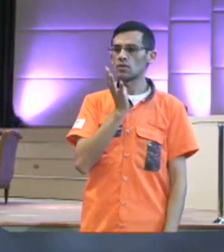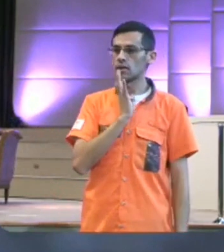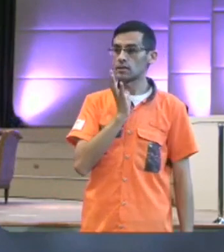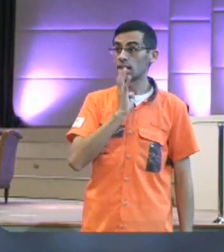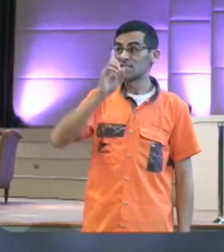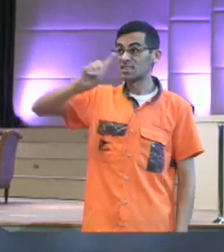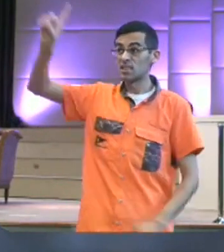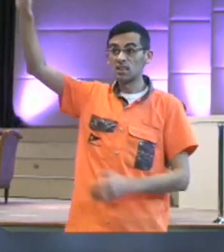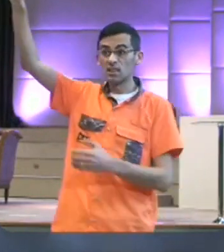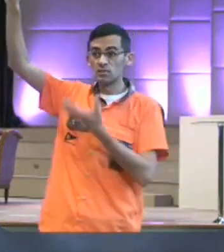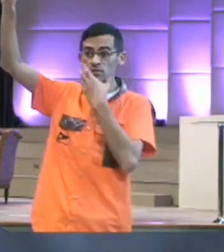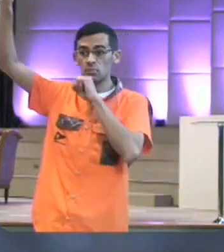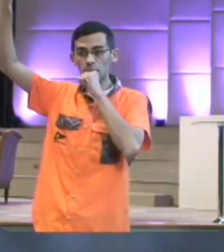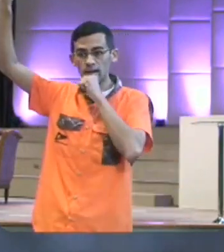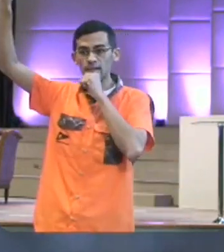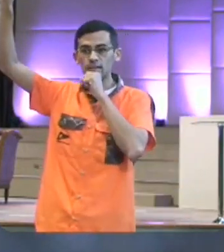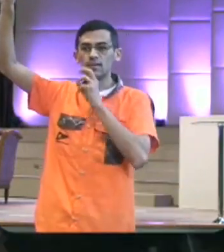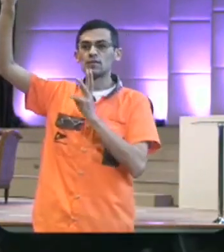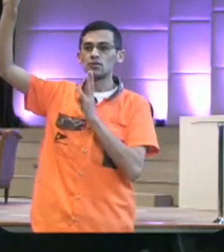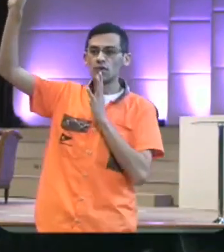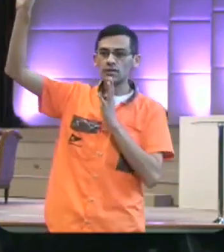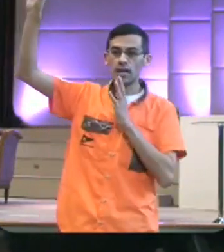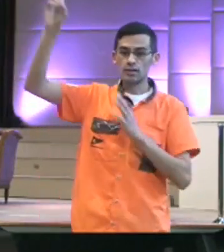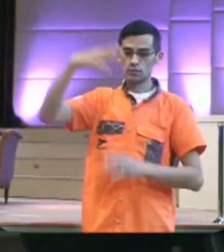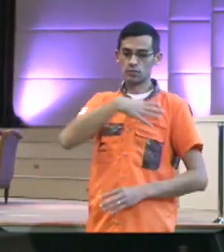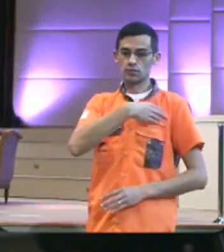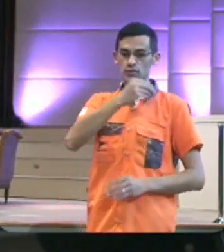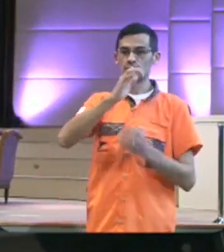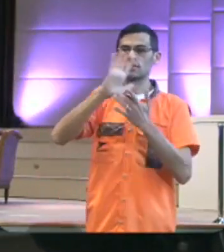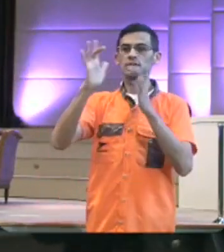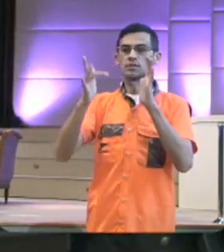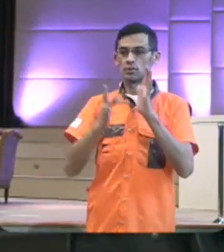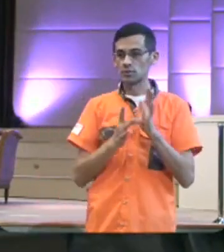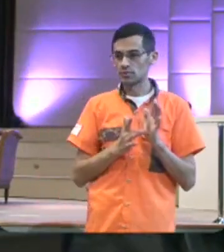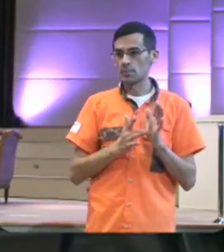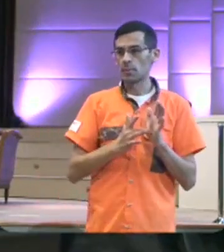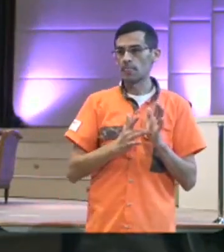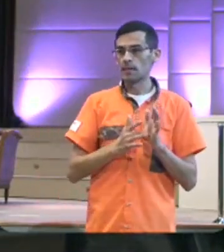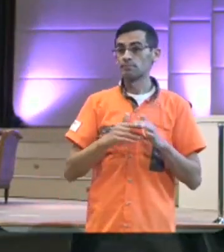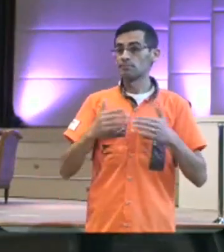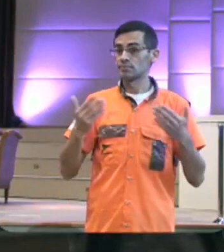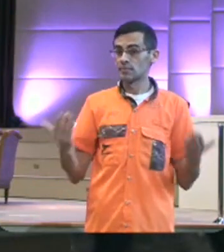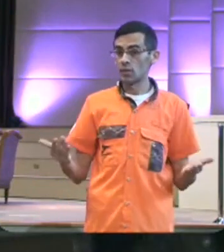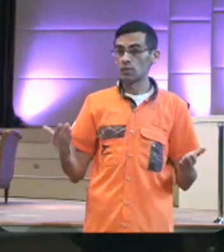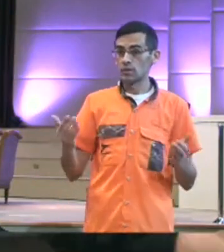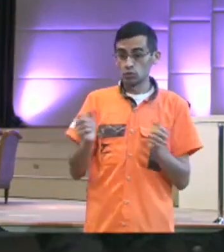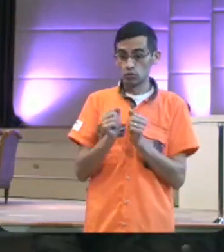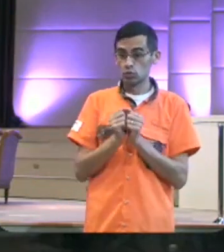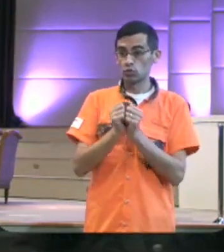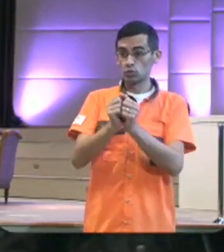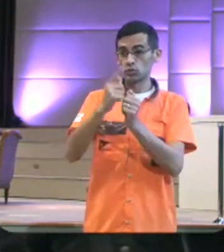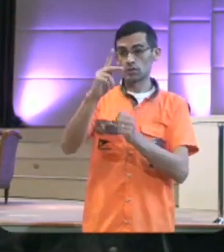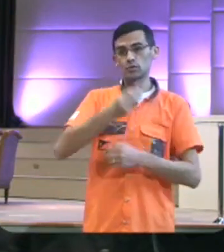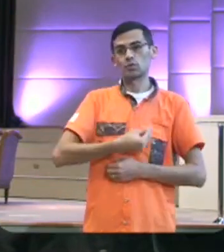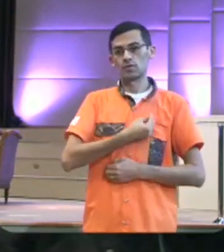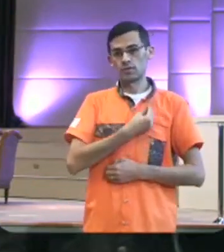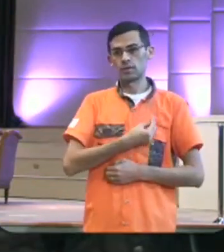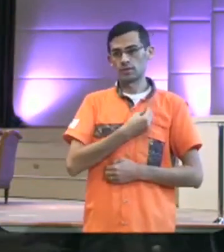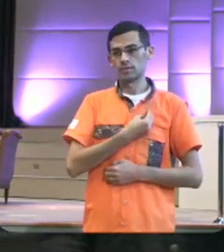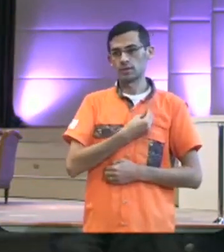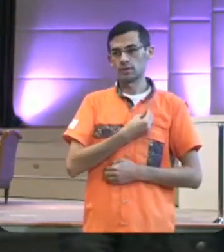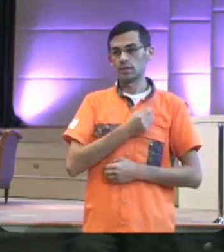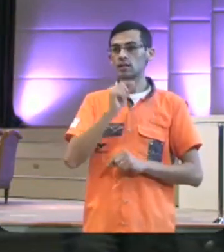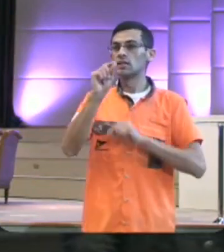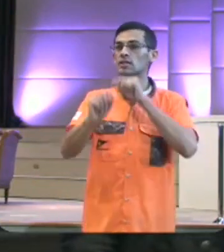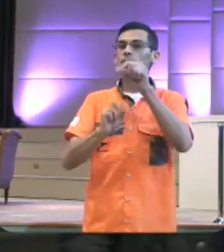conhece o Pai, e se você conhece o Filho, então Ele está no barco com você. E